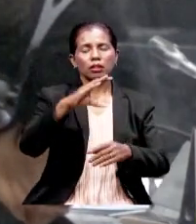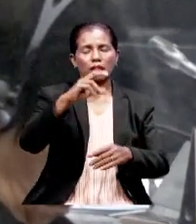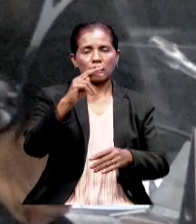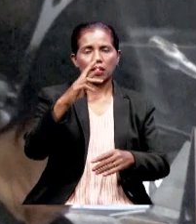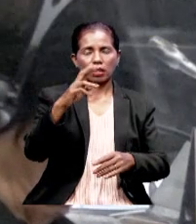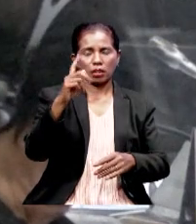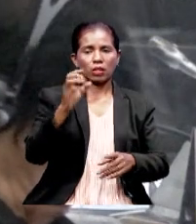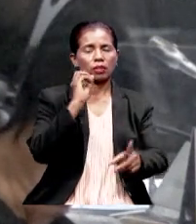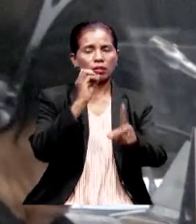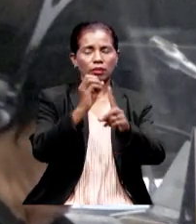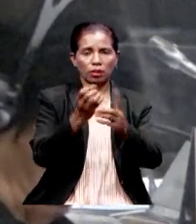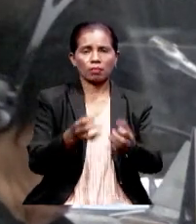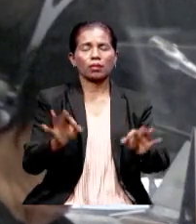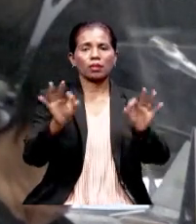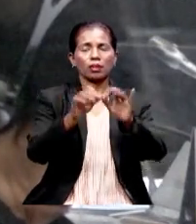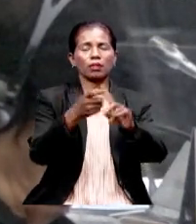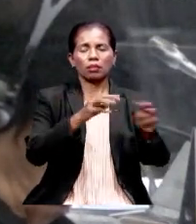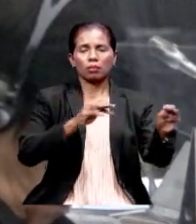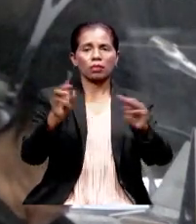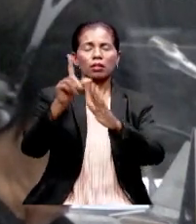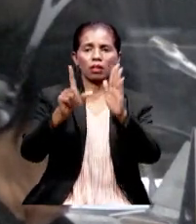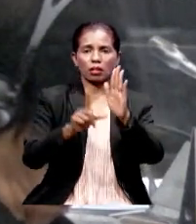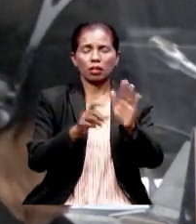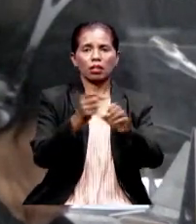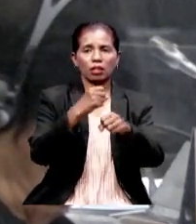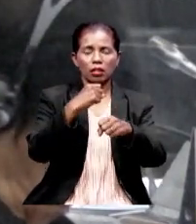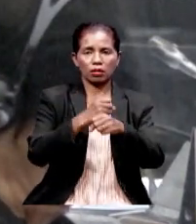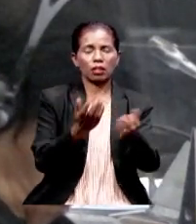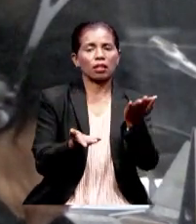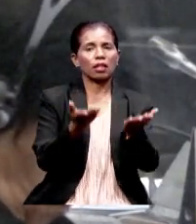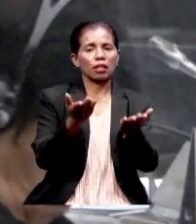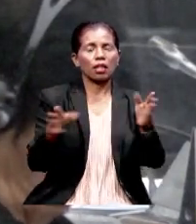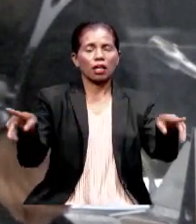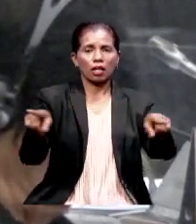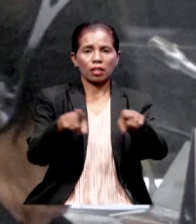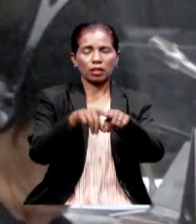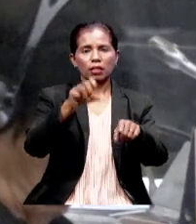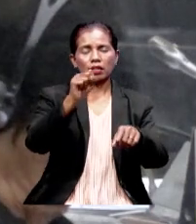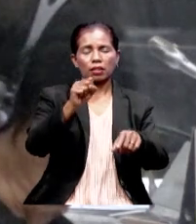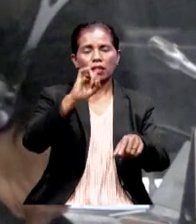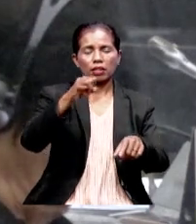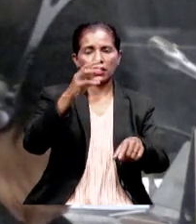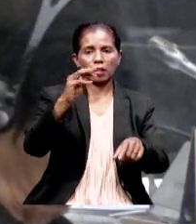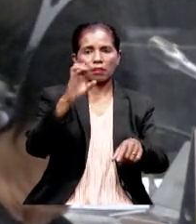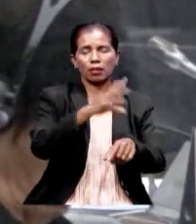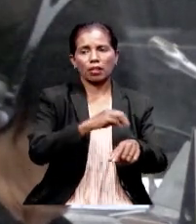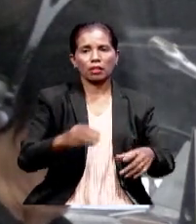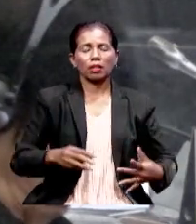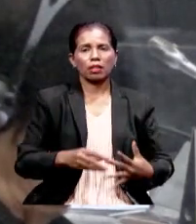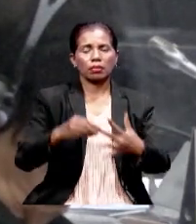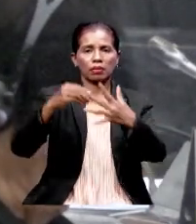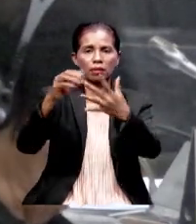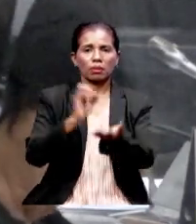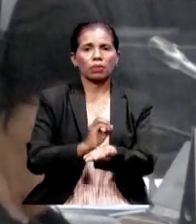explica objetivo principal husi alteração ne atuhalo separação baraiwa no GSM no se halakon tratamento especial ba